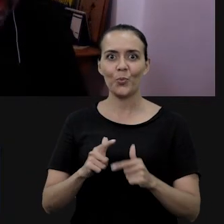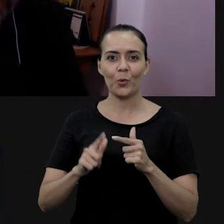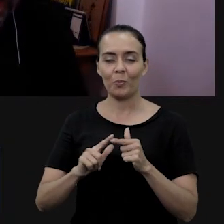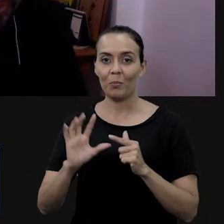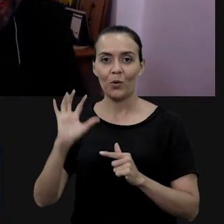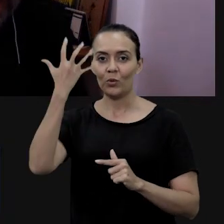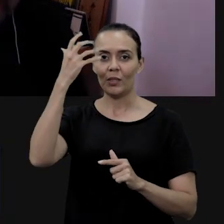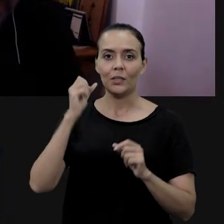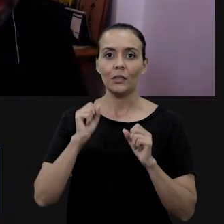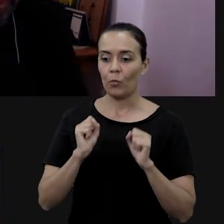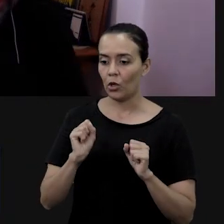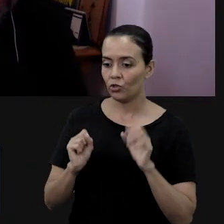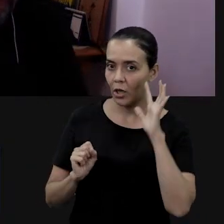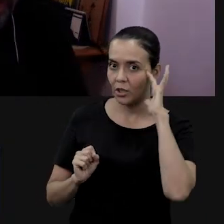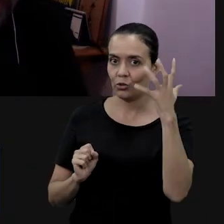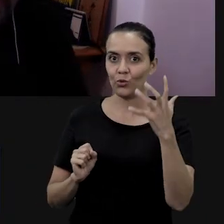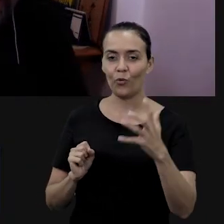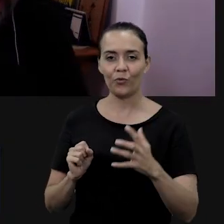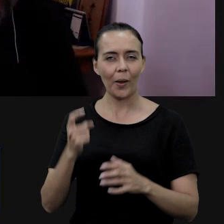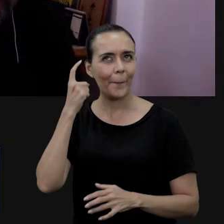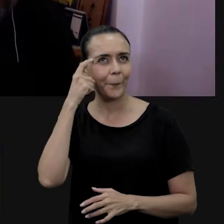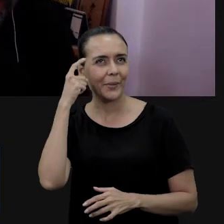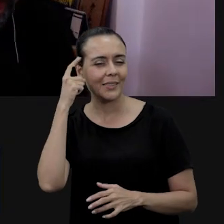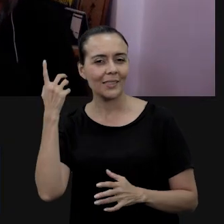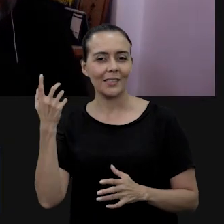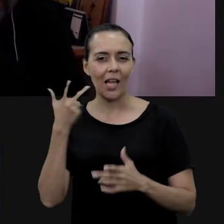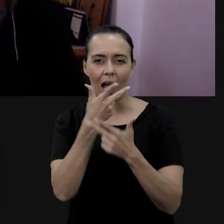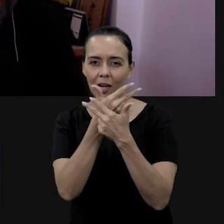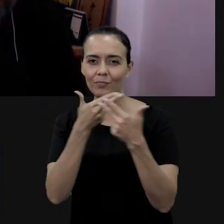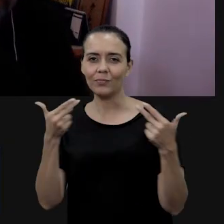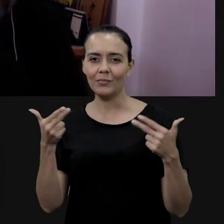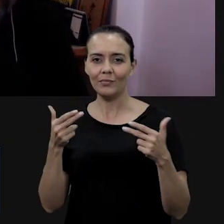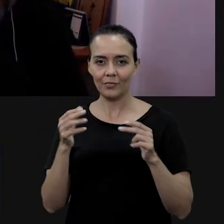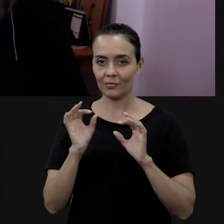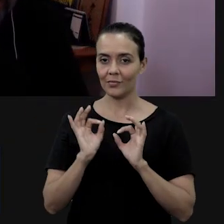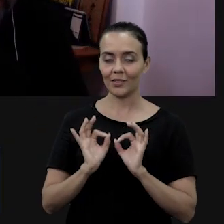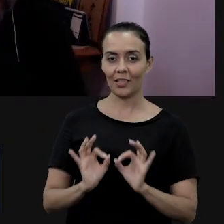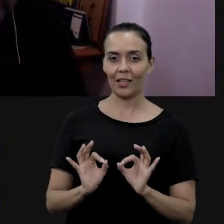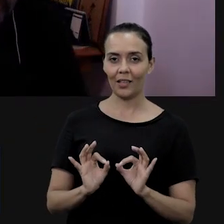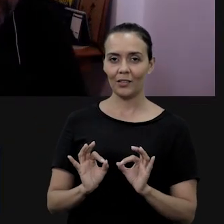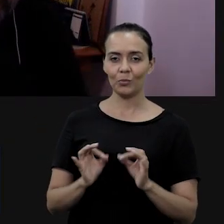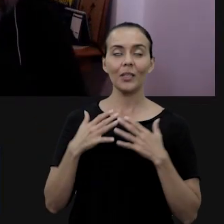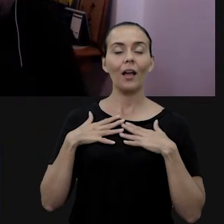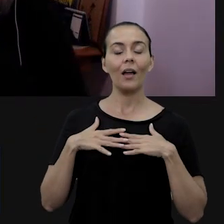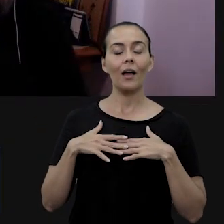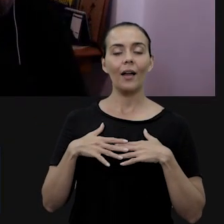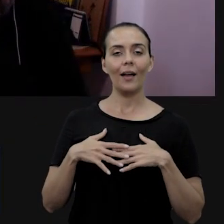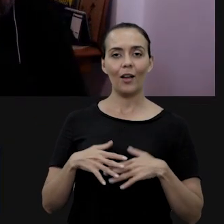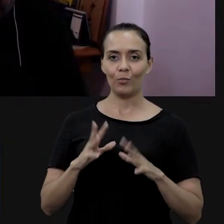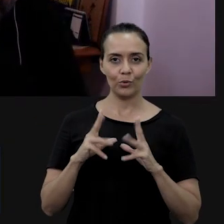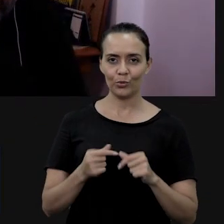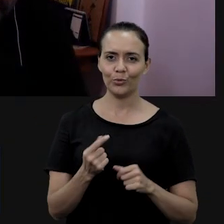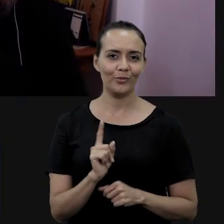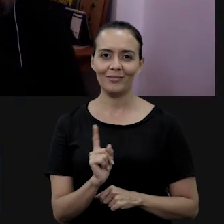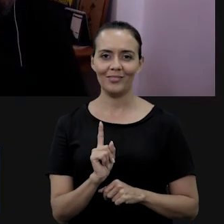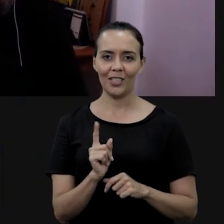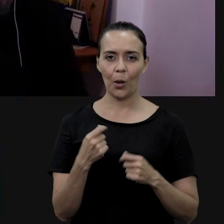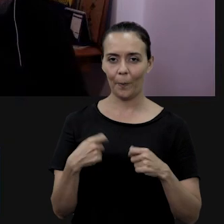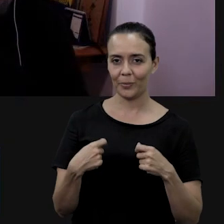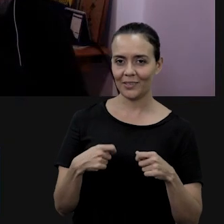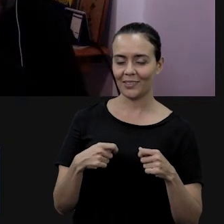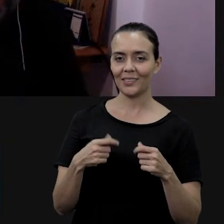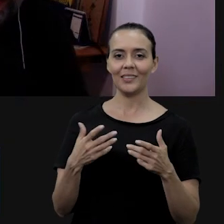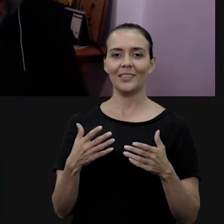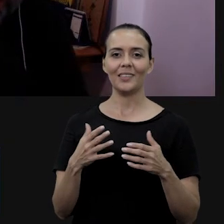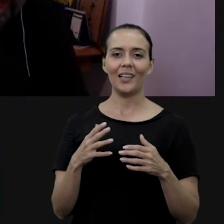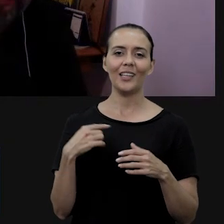Tudo pode acontecer sempre, você tem que estar pronto para alternativas, para soluções rápidas e o